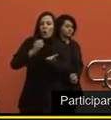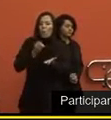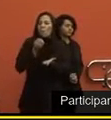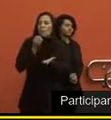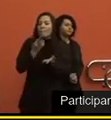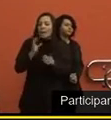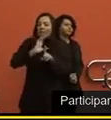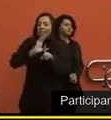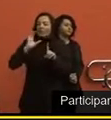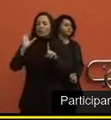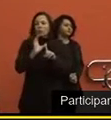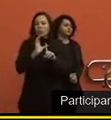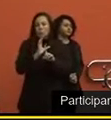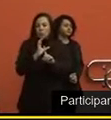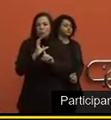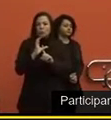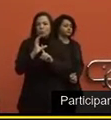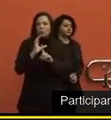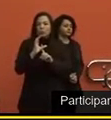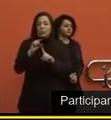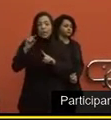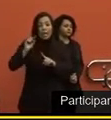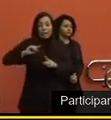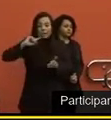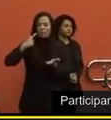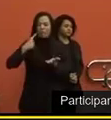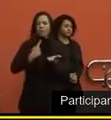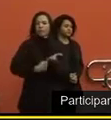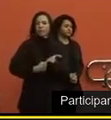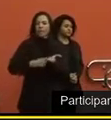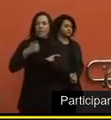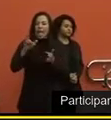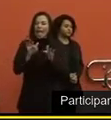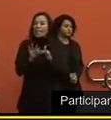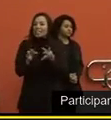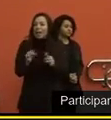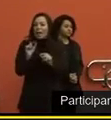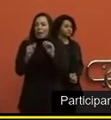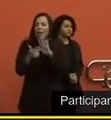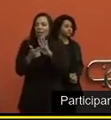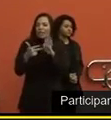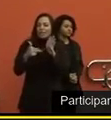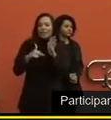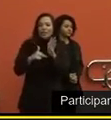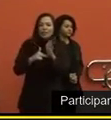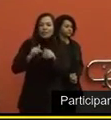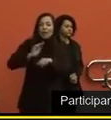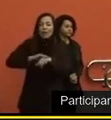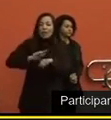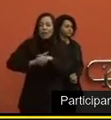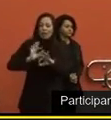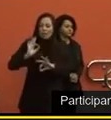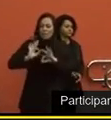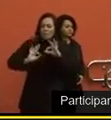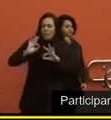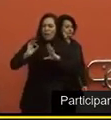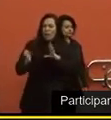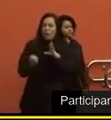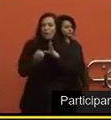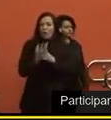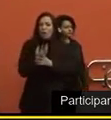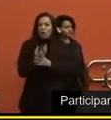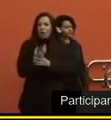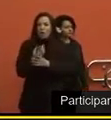comum. Essa constatação, tão singela quanto os significantes que lhe dão forma, há